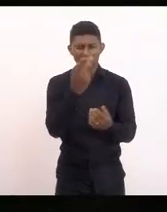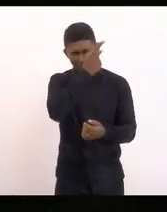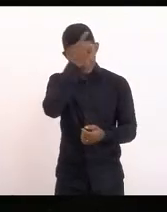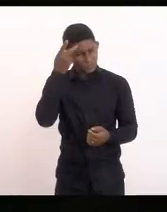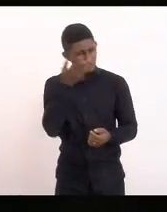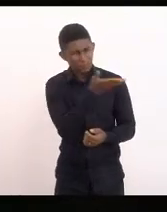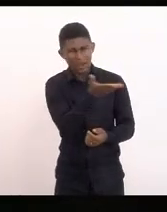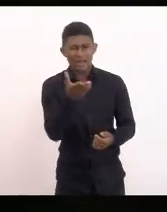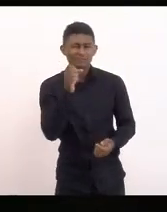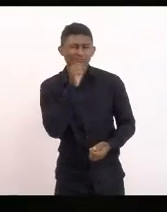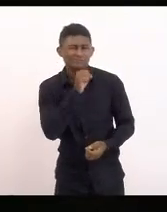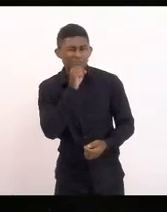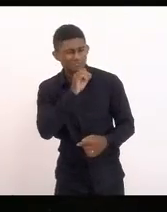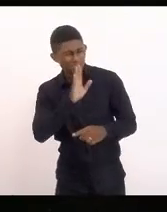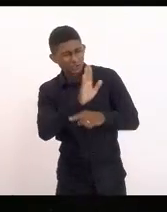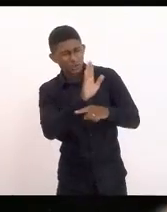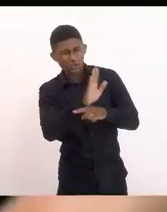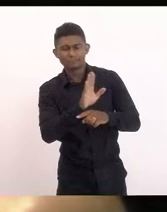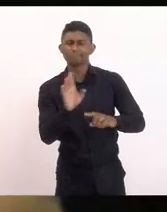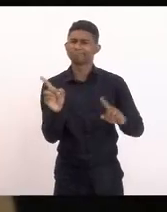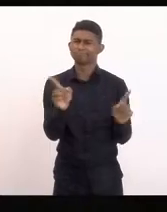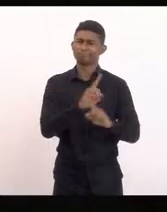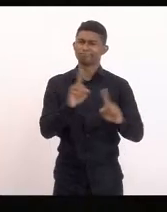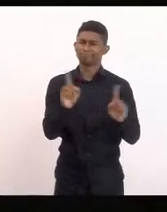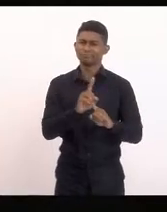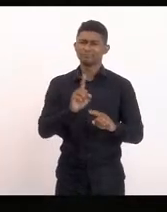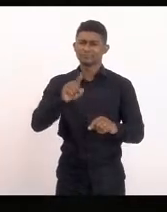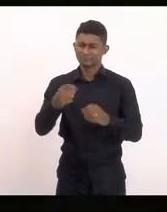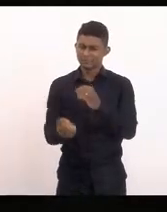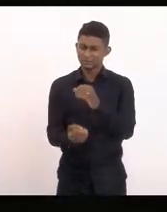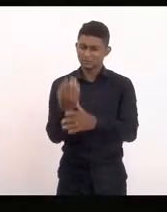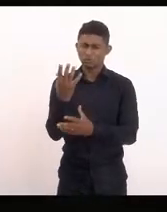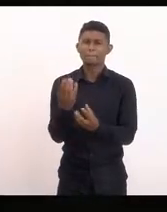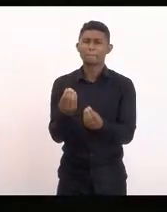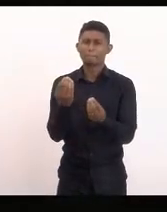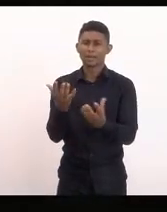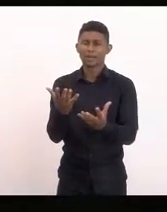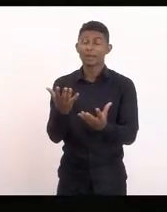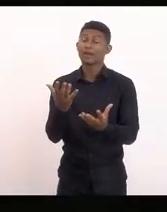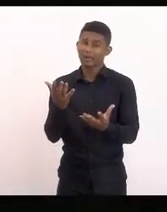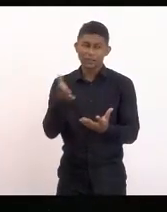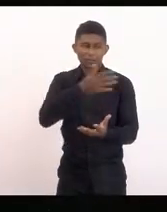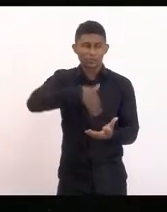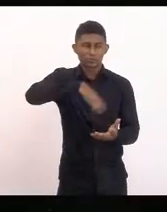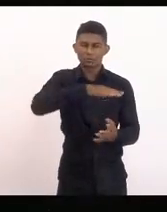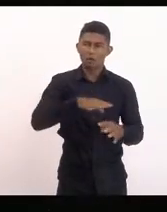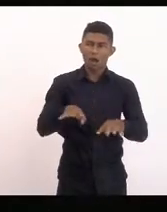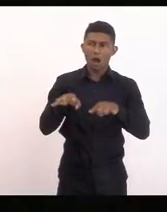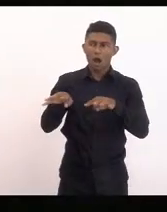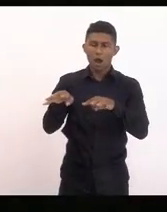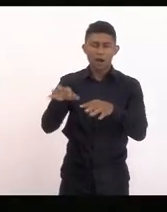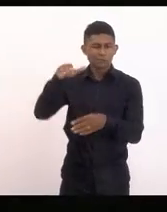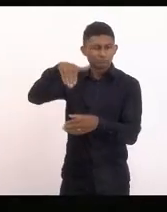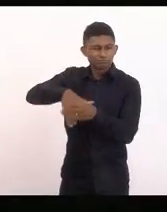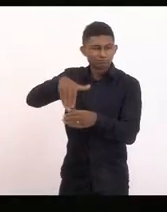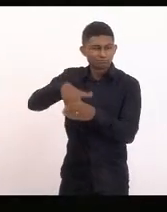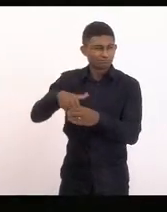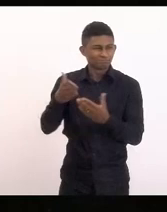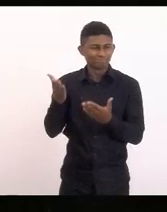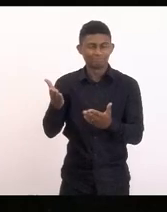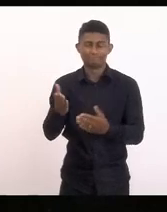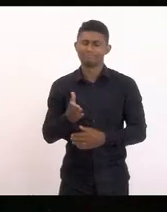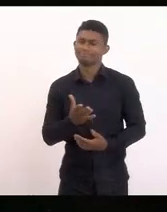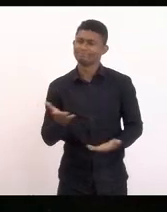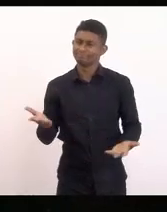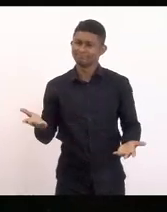idade. Foi criada para fazer um artifício eleitoral com vistas a 2022. Mas